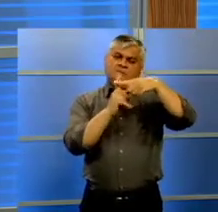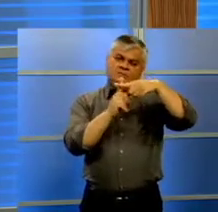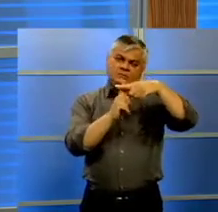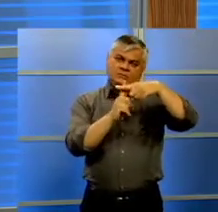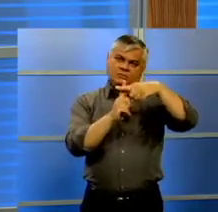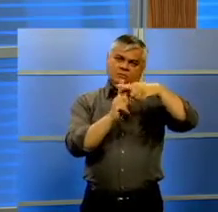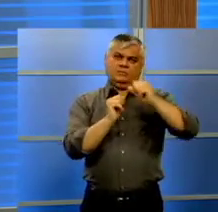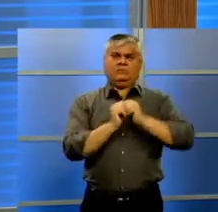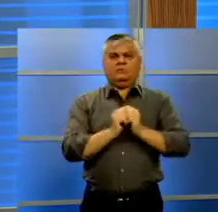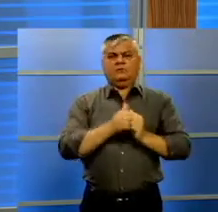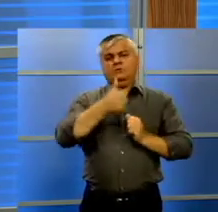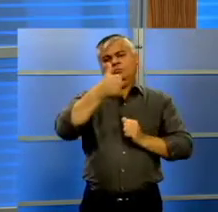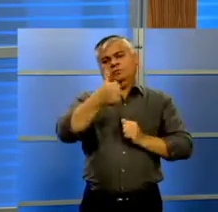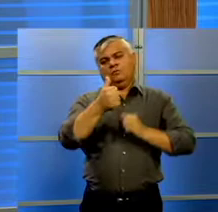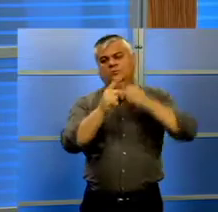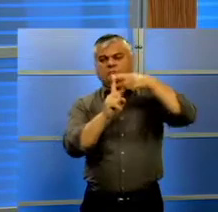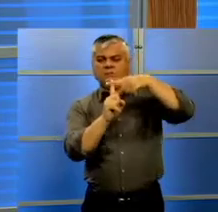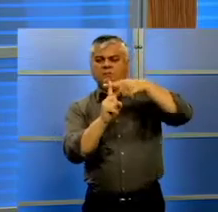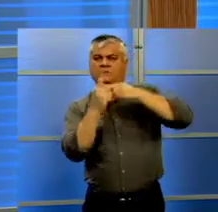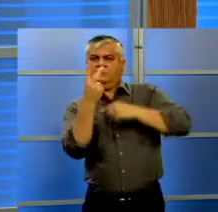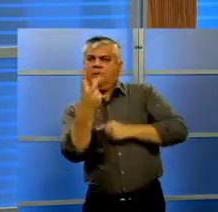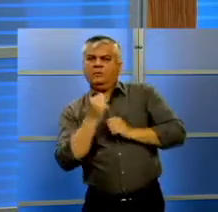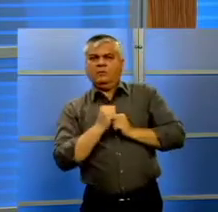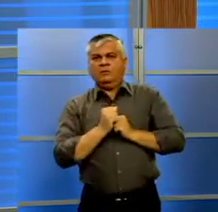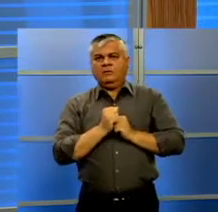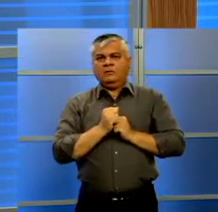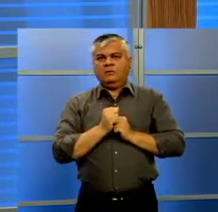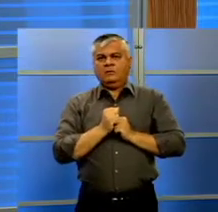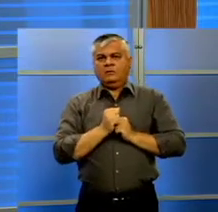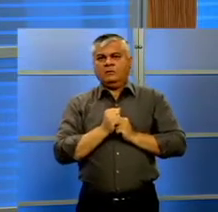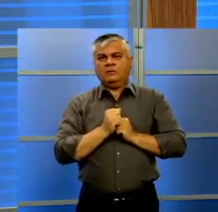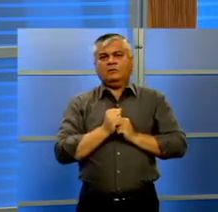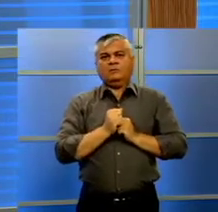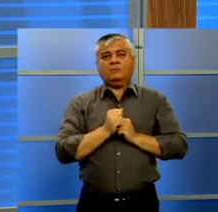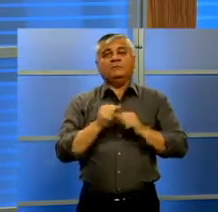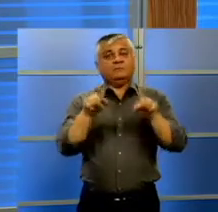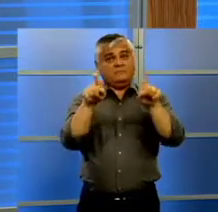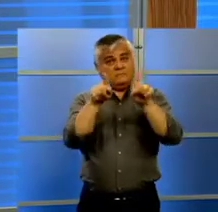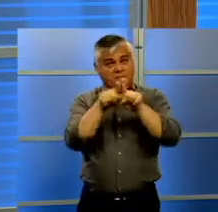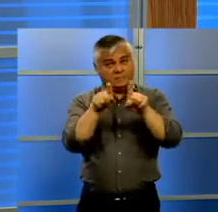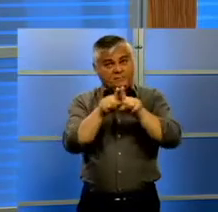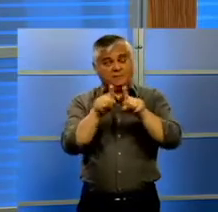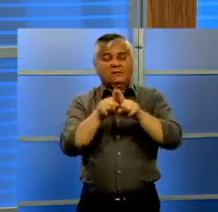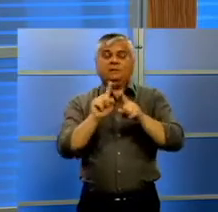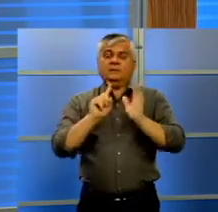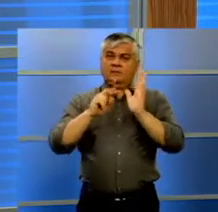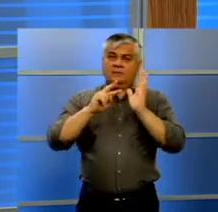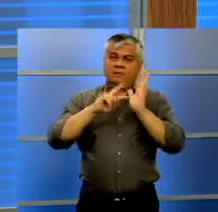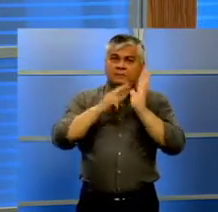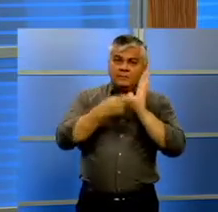somar. Exemplo, 1 mais 2. E